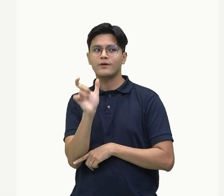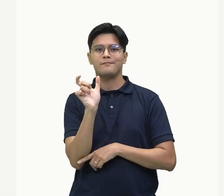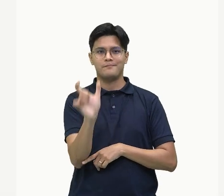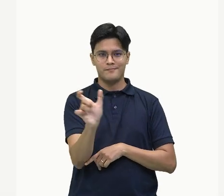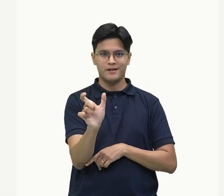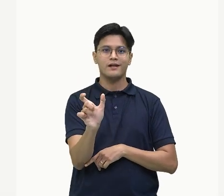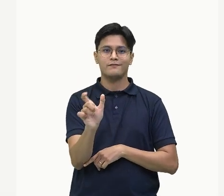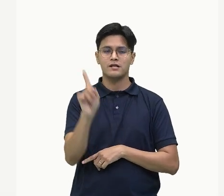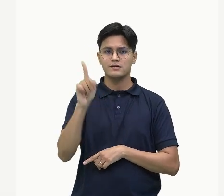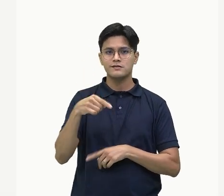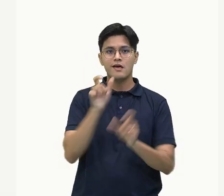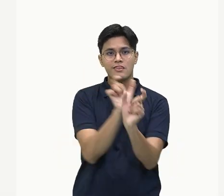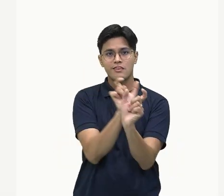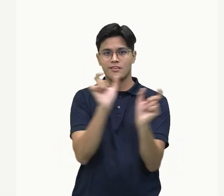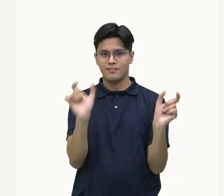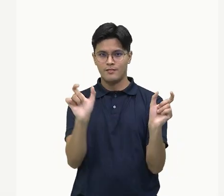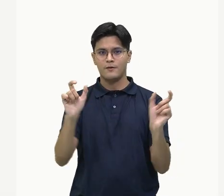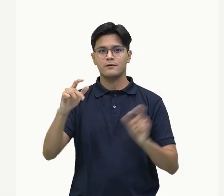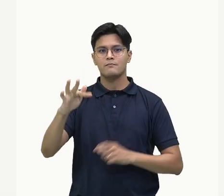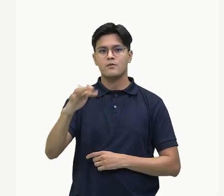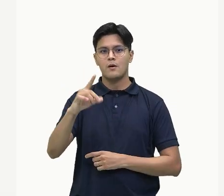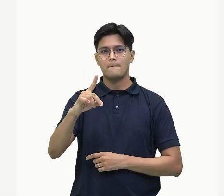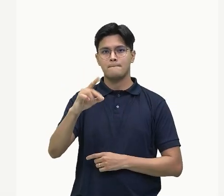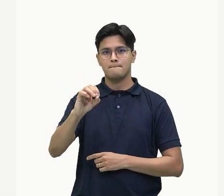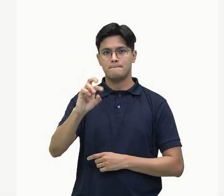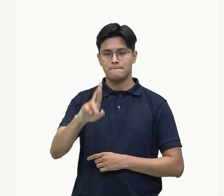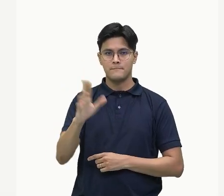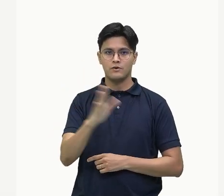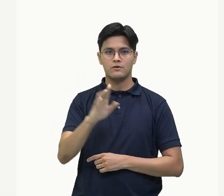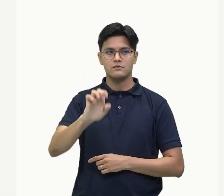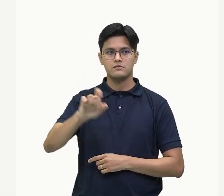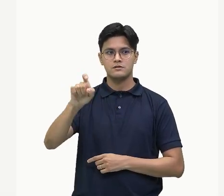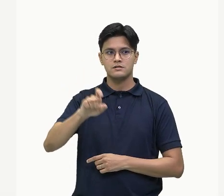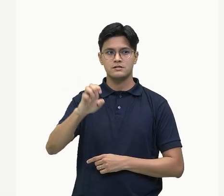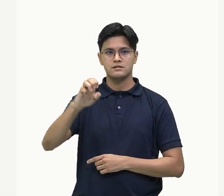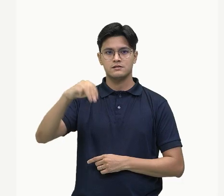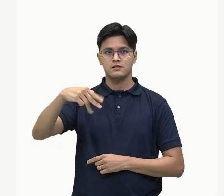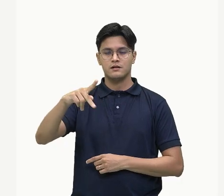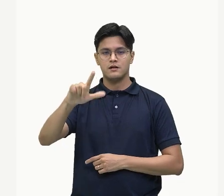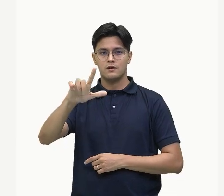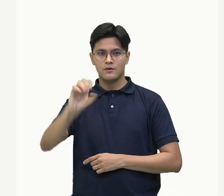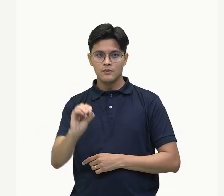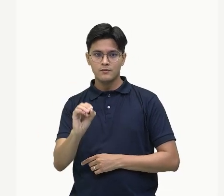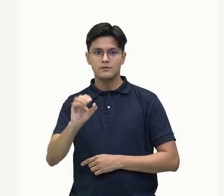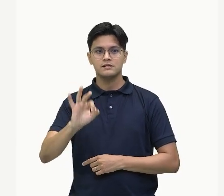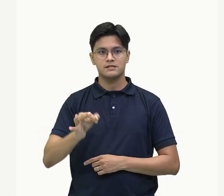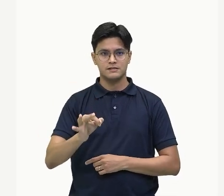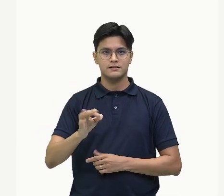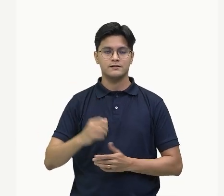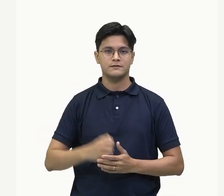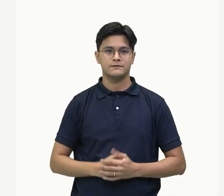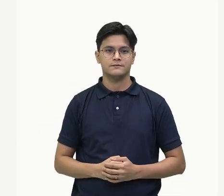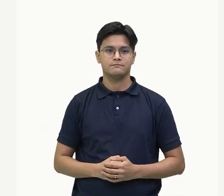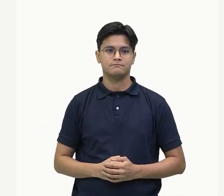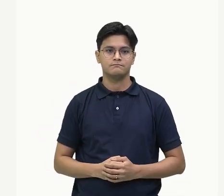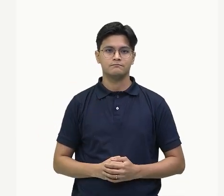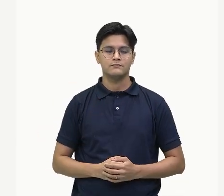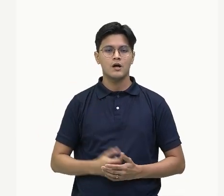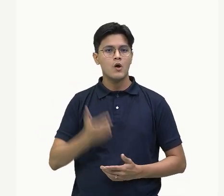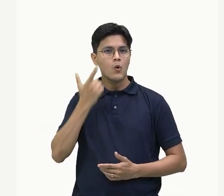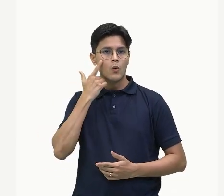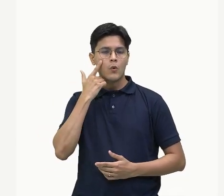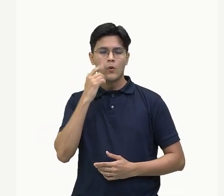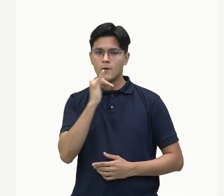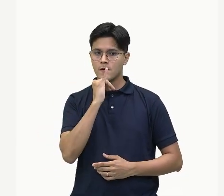tá? For example ou for instance significa a mesma coisa, são palavras sinônimas. Olha os exemplos.